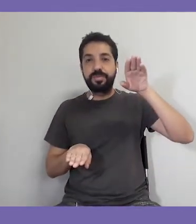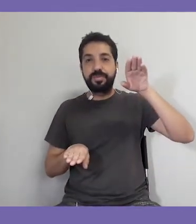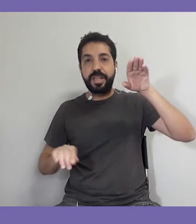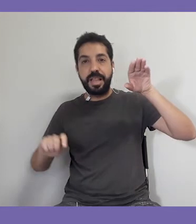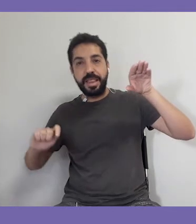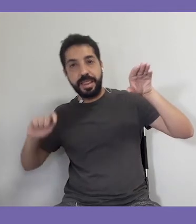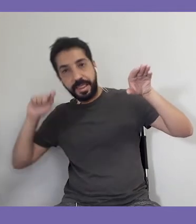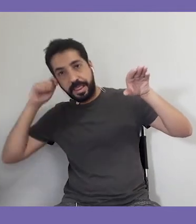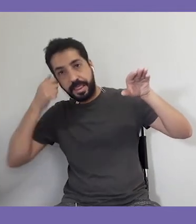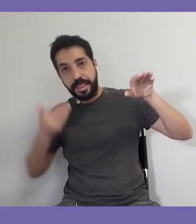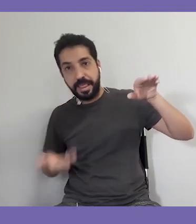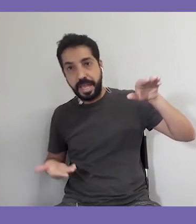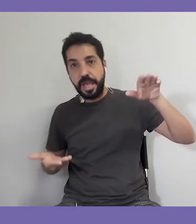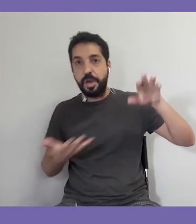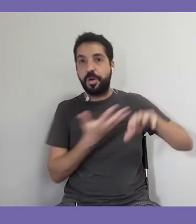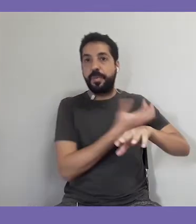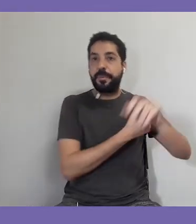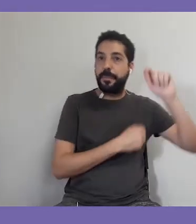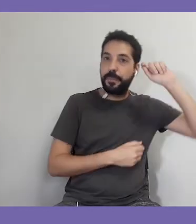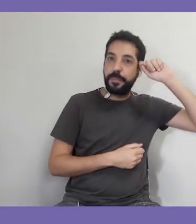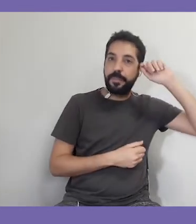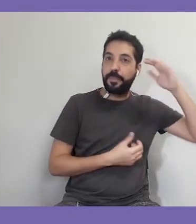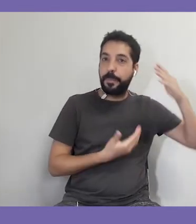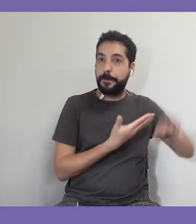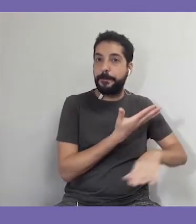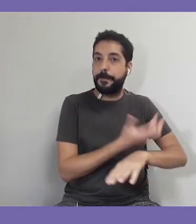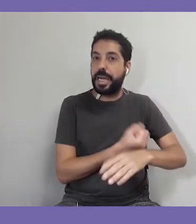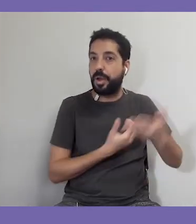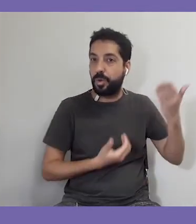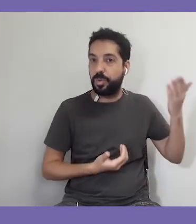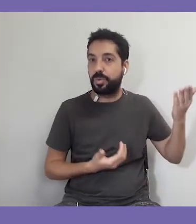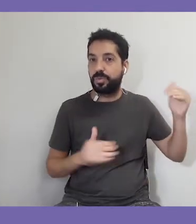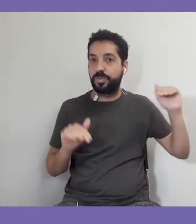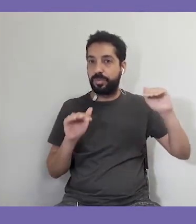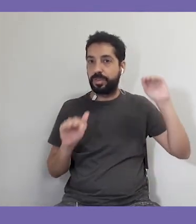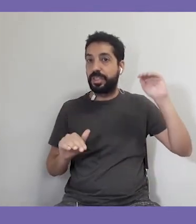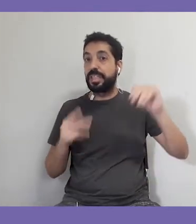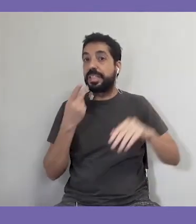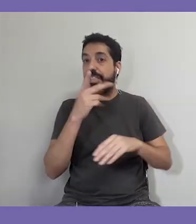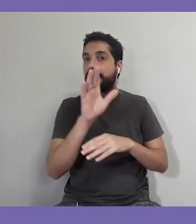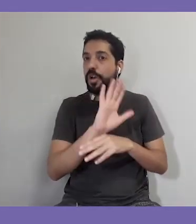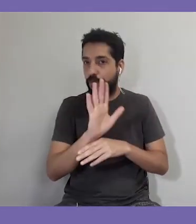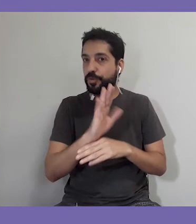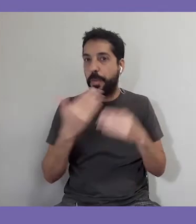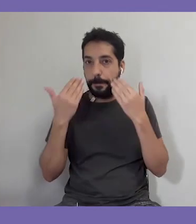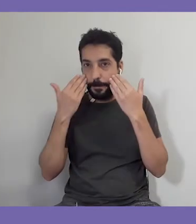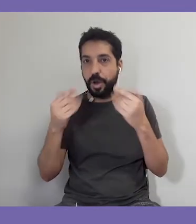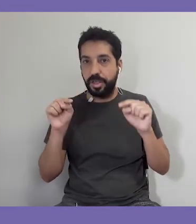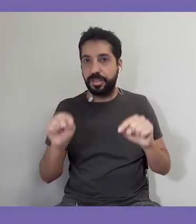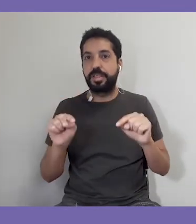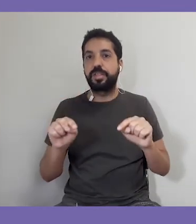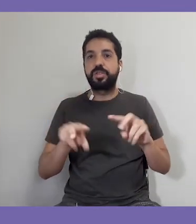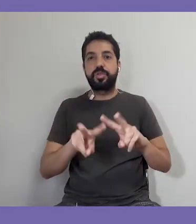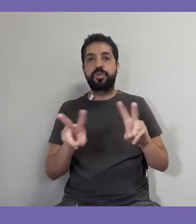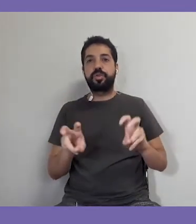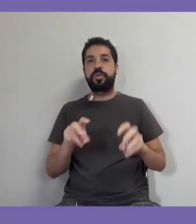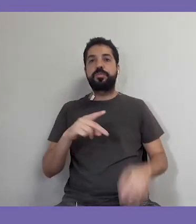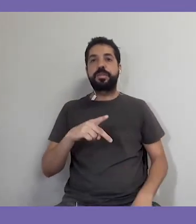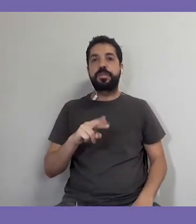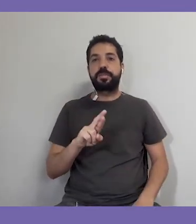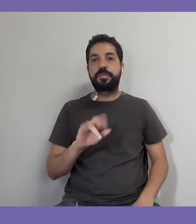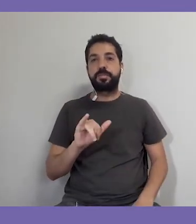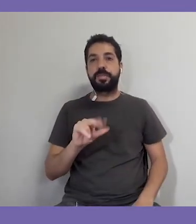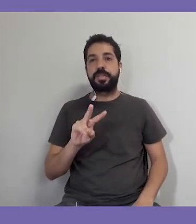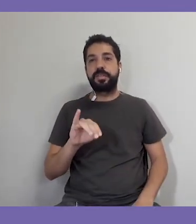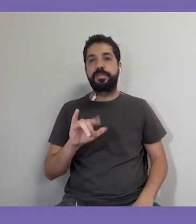mais que um morador de rua negro, né? E no seu filme você aborda, né, a questão dos privilégios